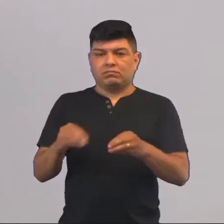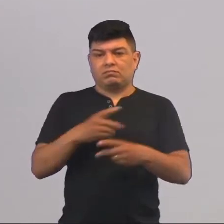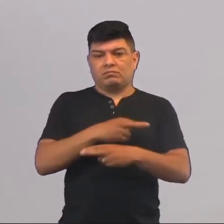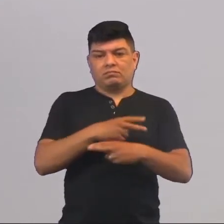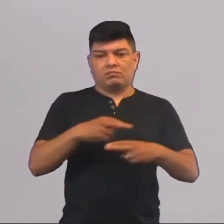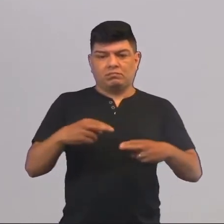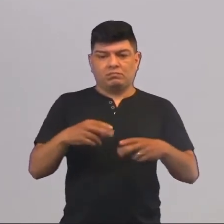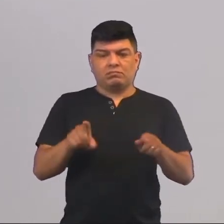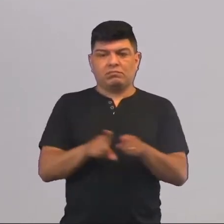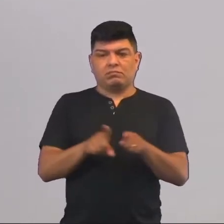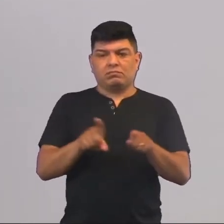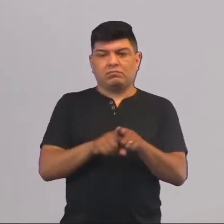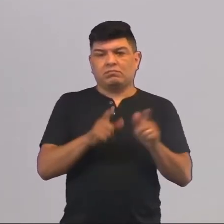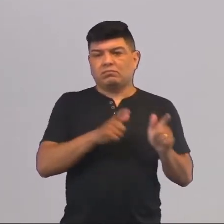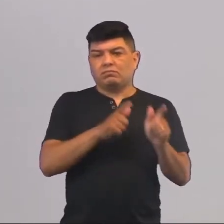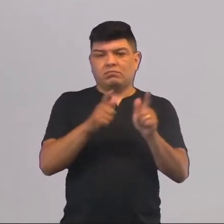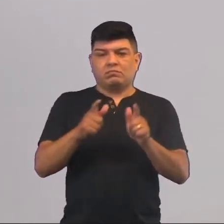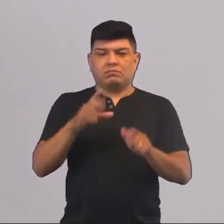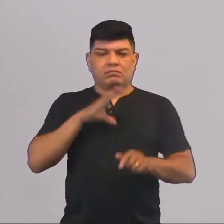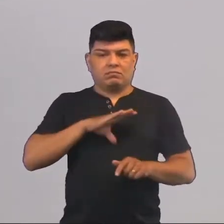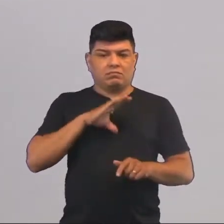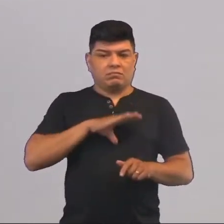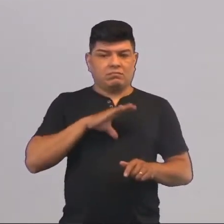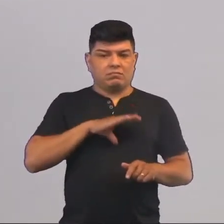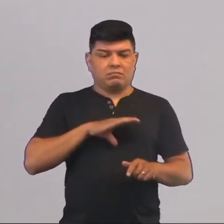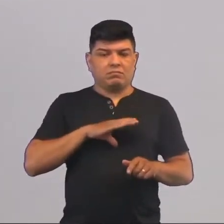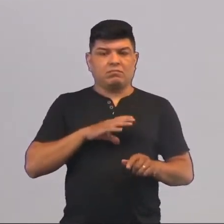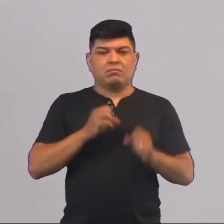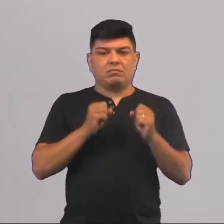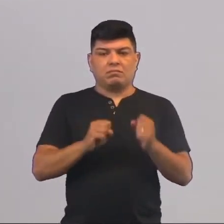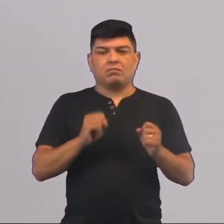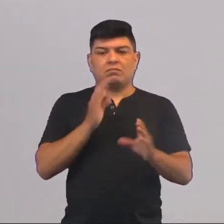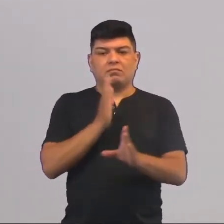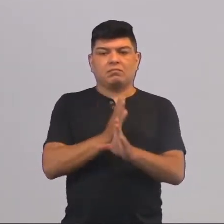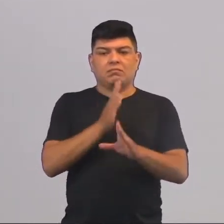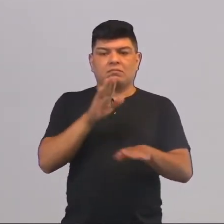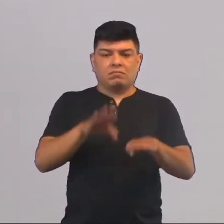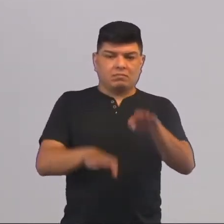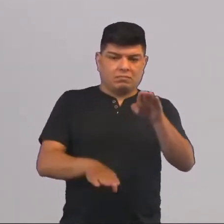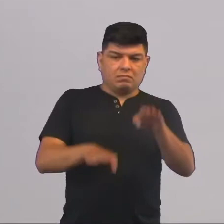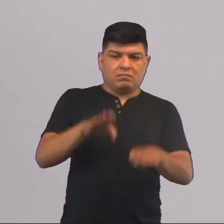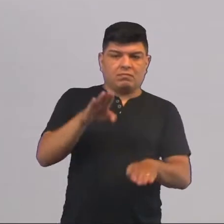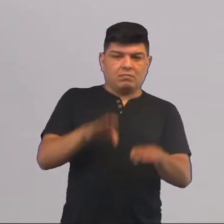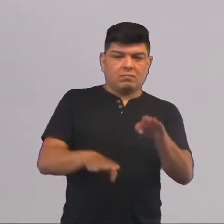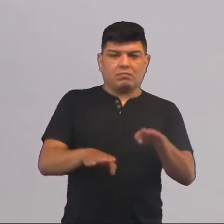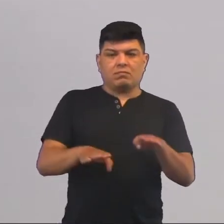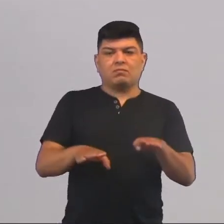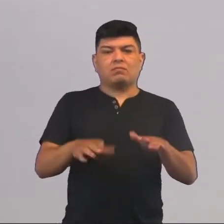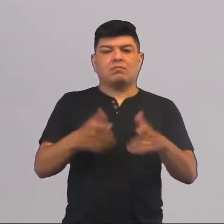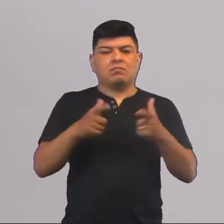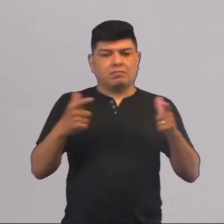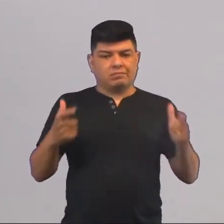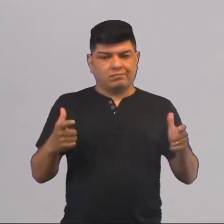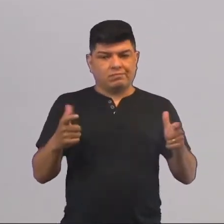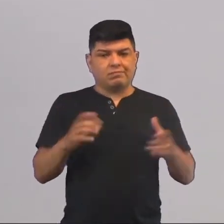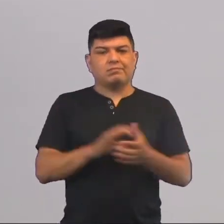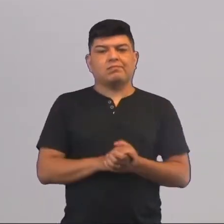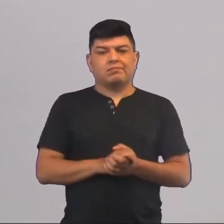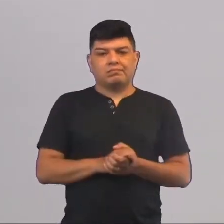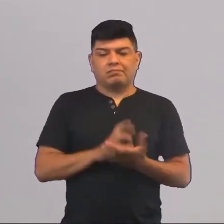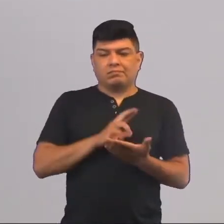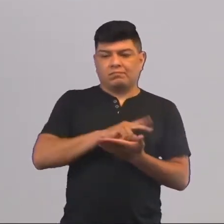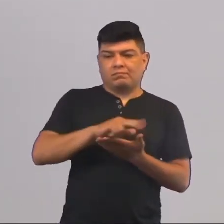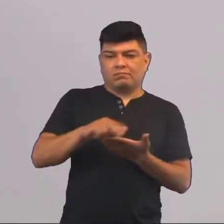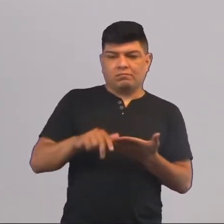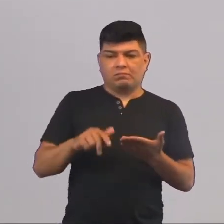espécies silvestres para áreas urbanas, e isso pode causar um desequilíbrio muito grande. Então, são